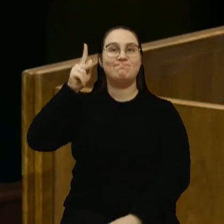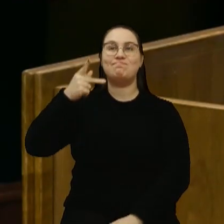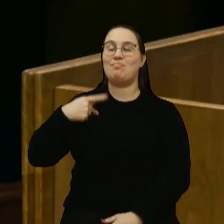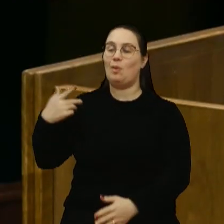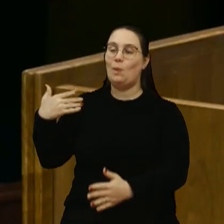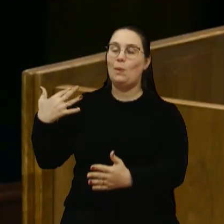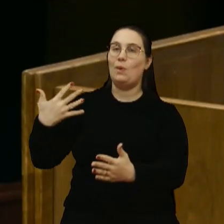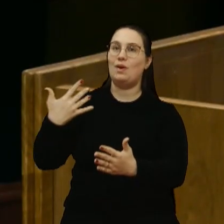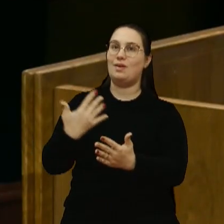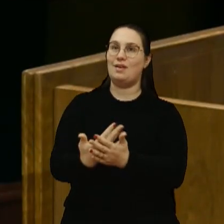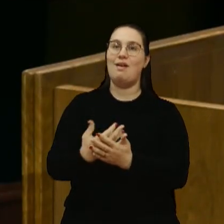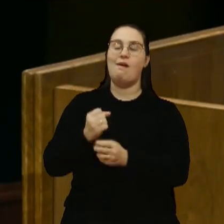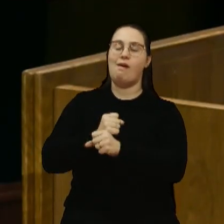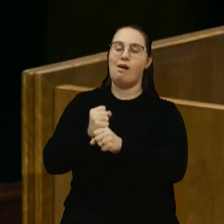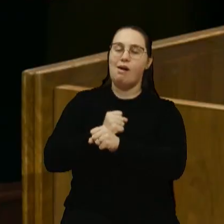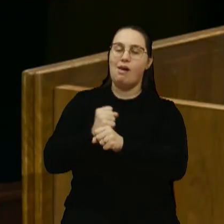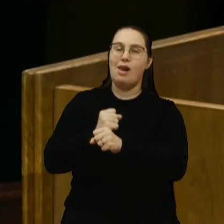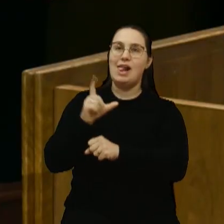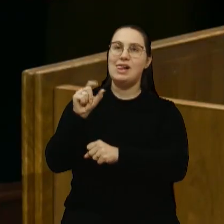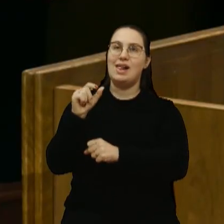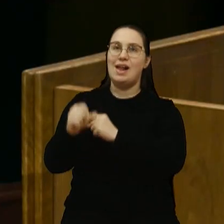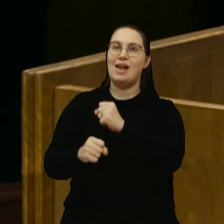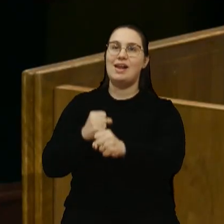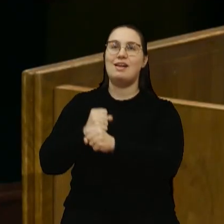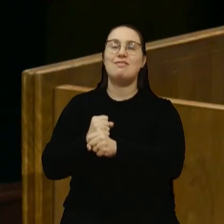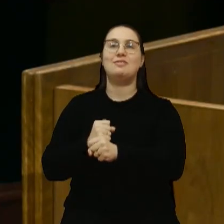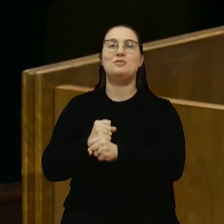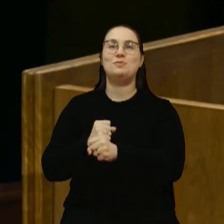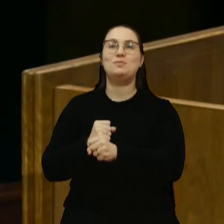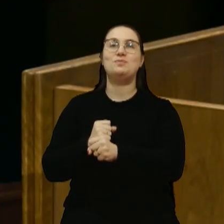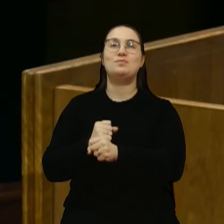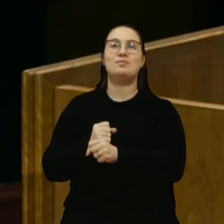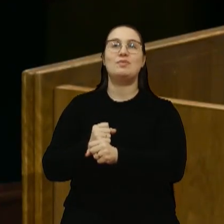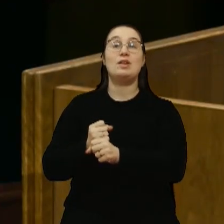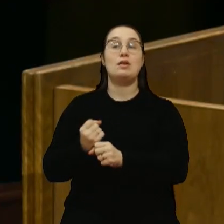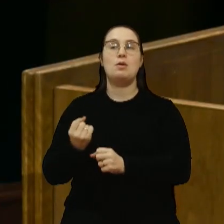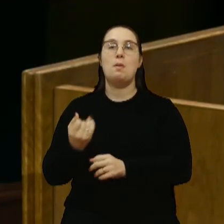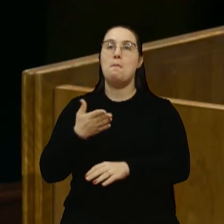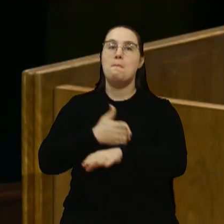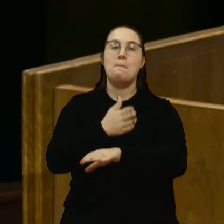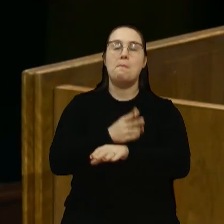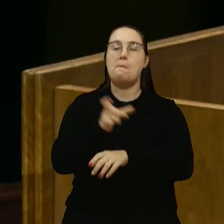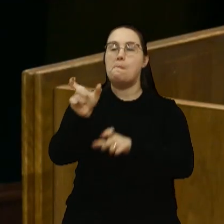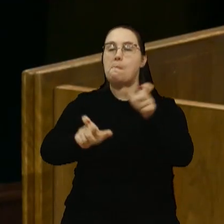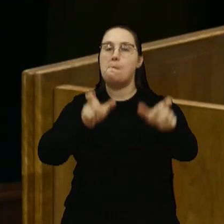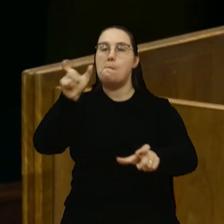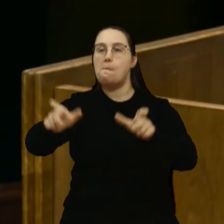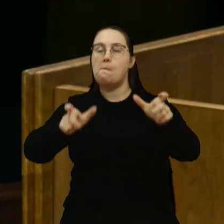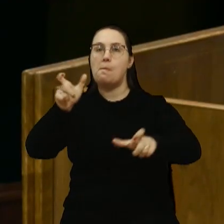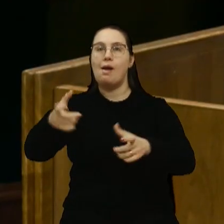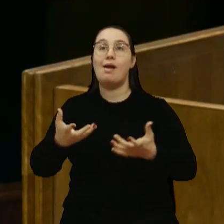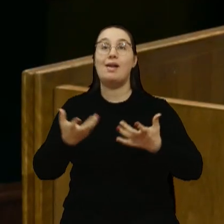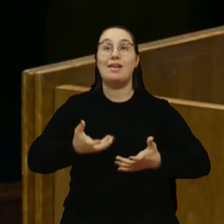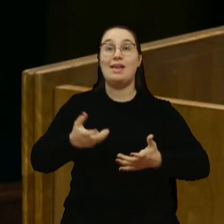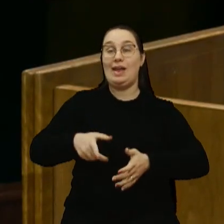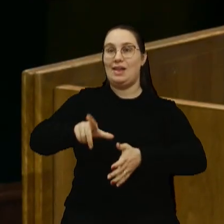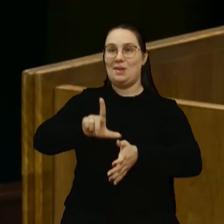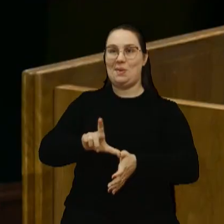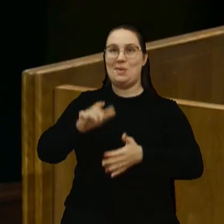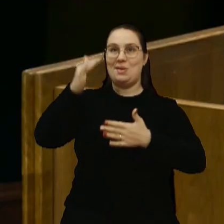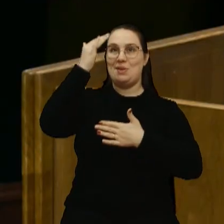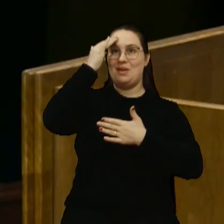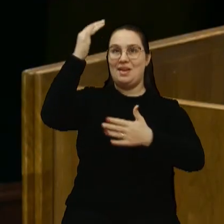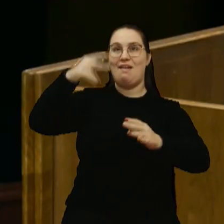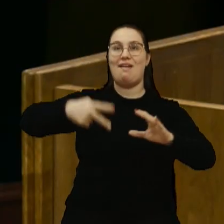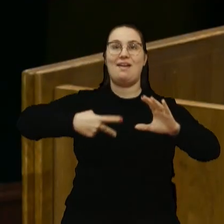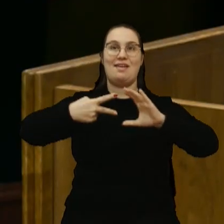de uma história construída ao longo de 10 anos, por muitas mãos. Quero, antes de tudo, agradecer